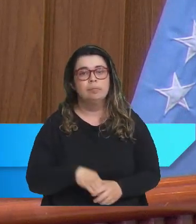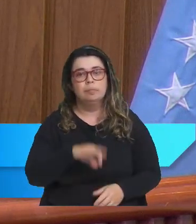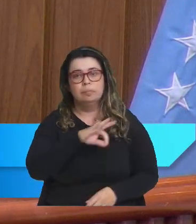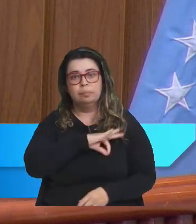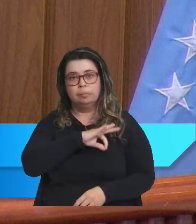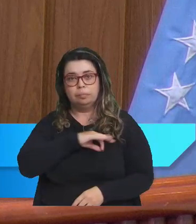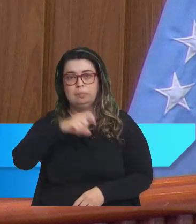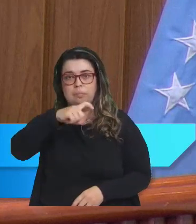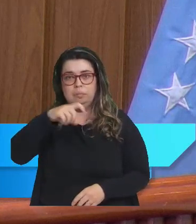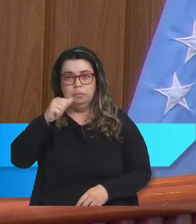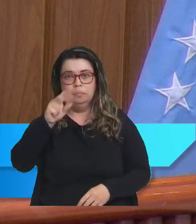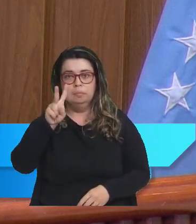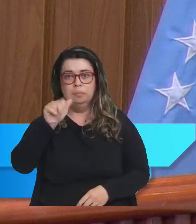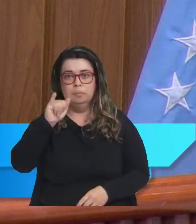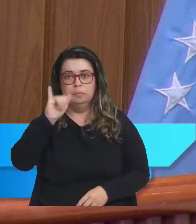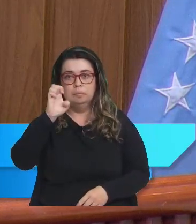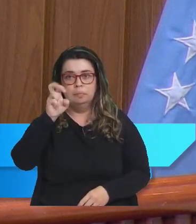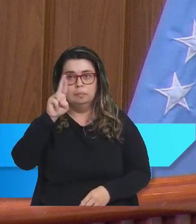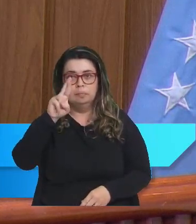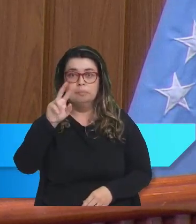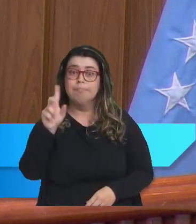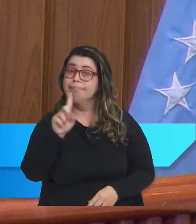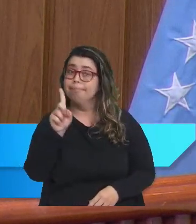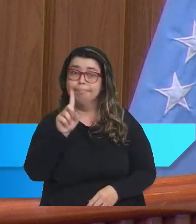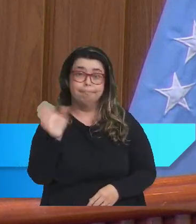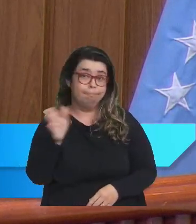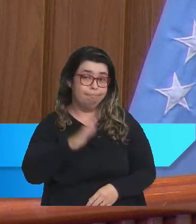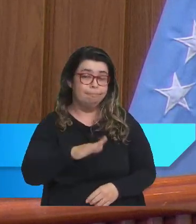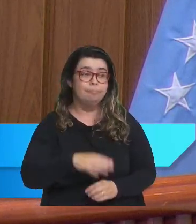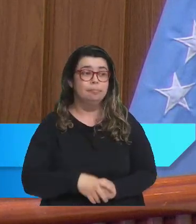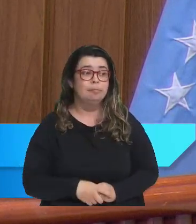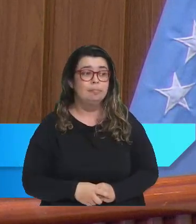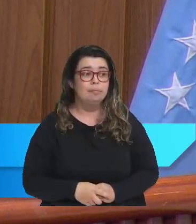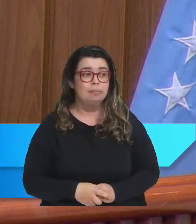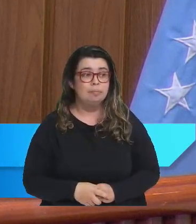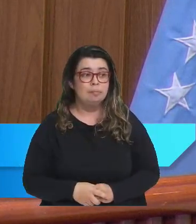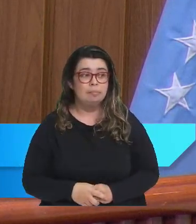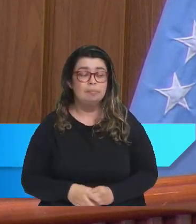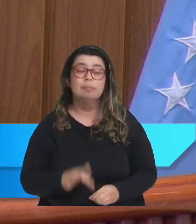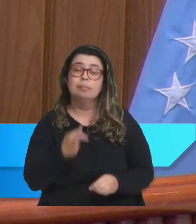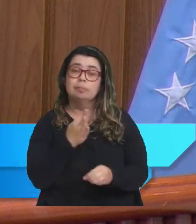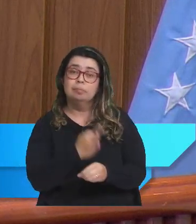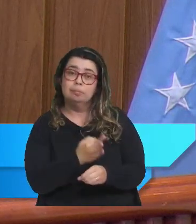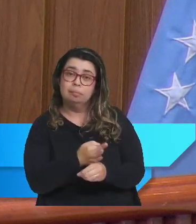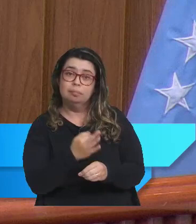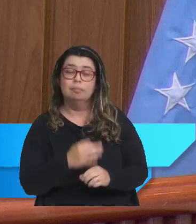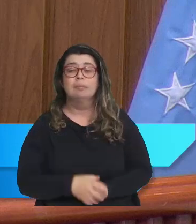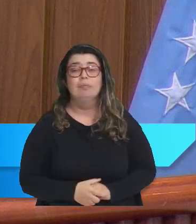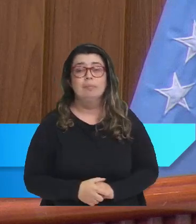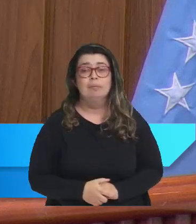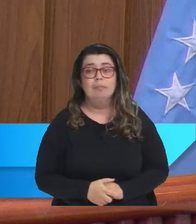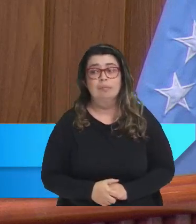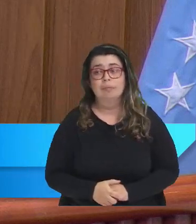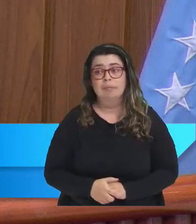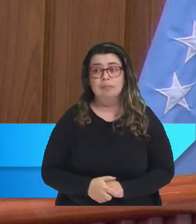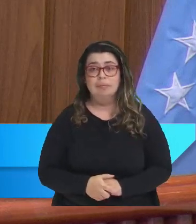para participar, não esteve presente por ele estar de férias. E, dentro